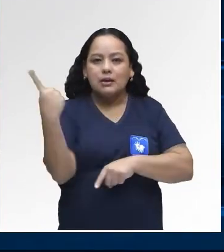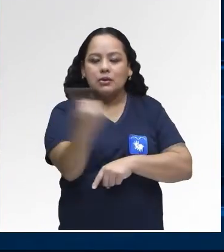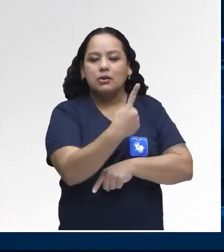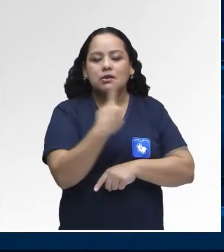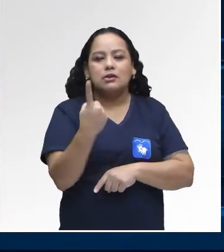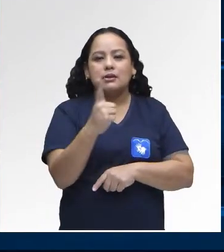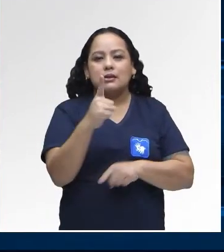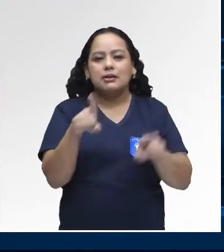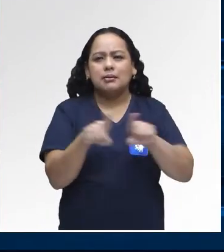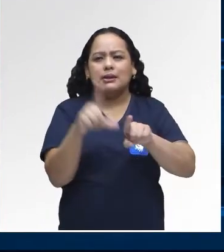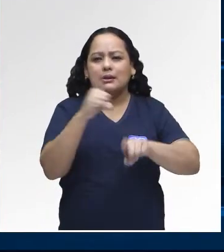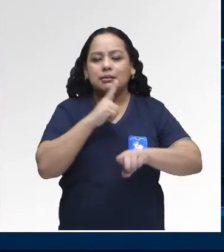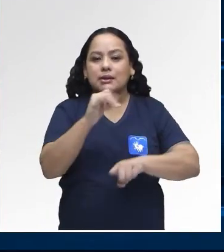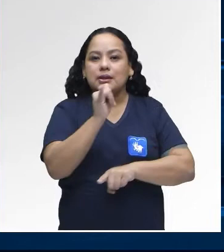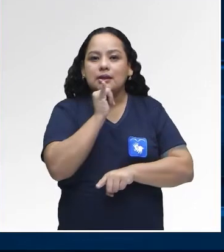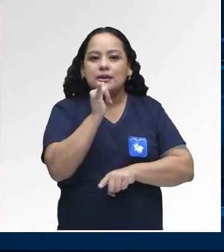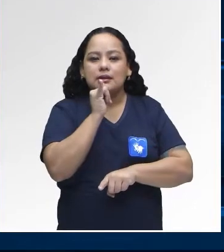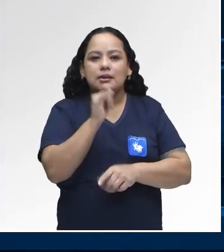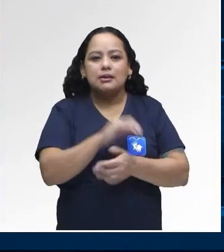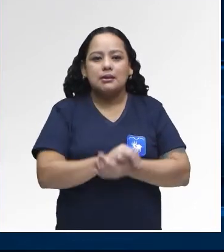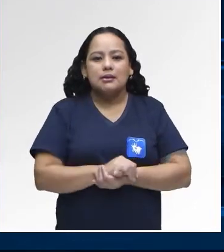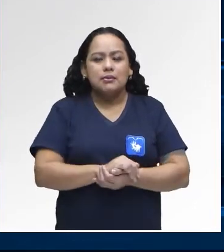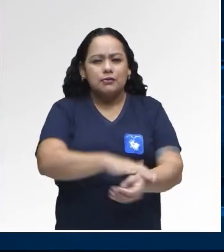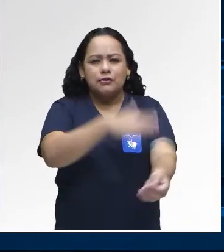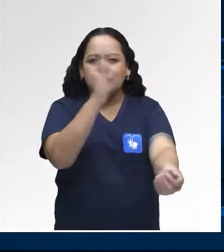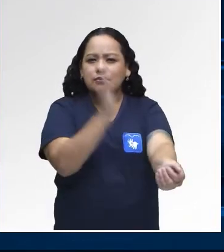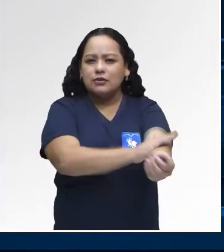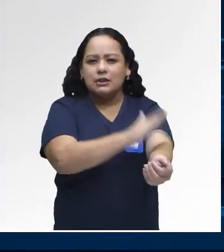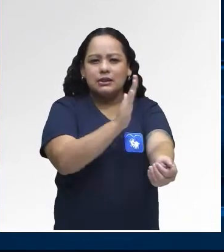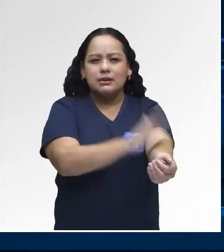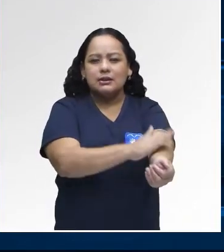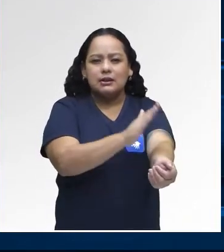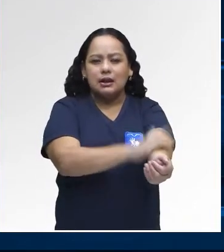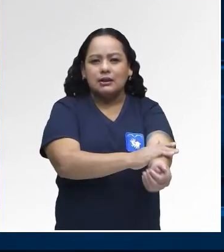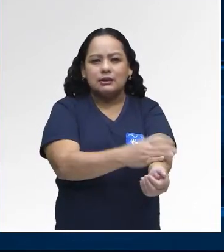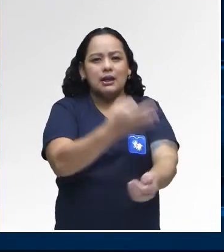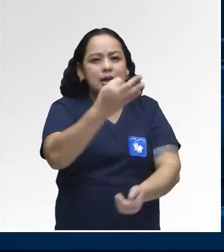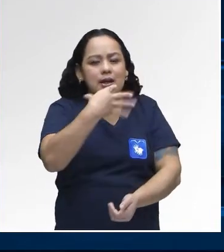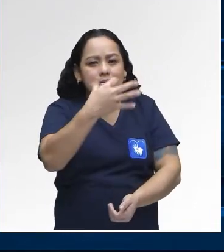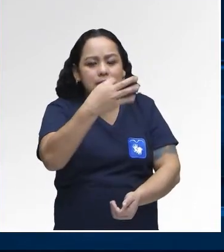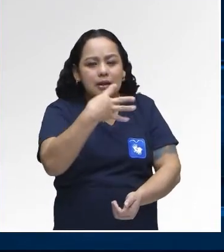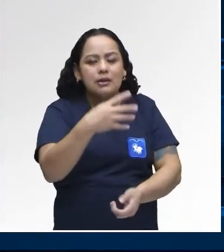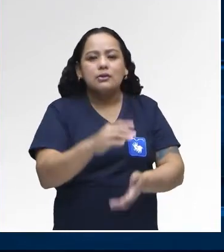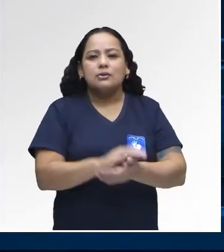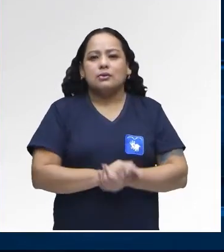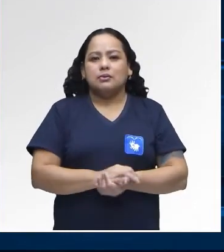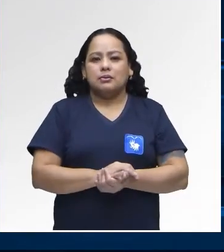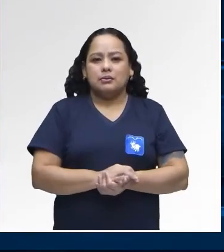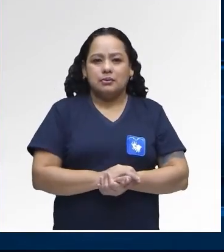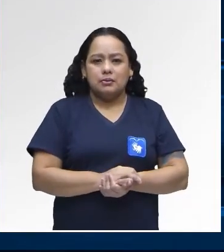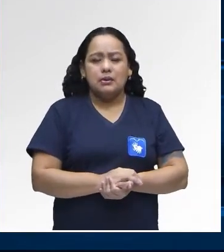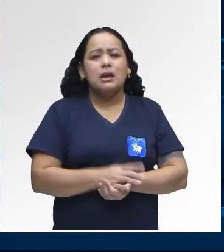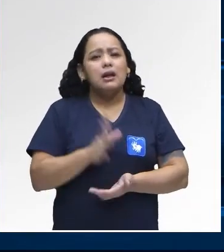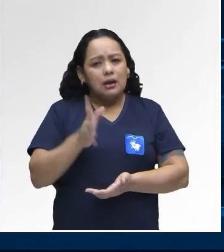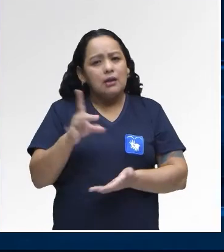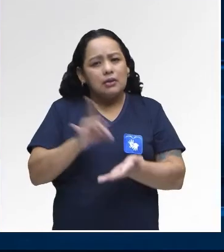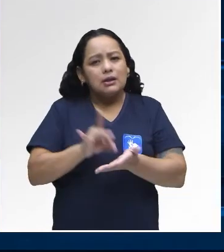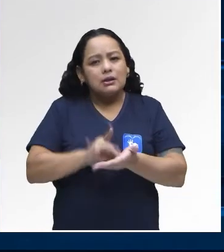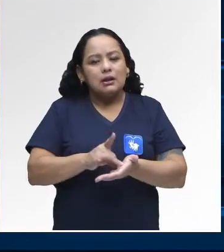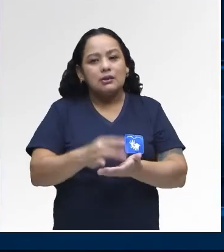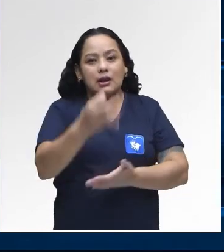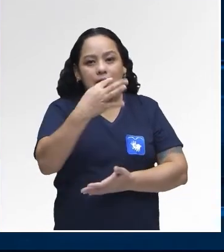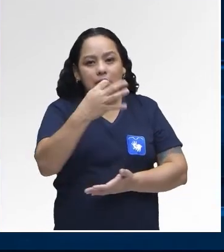exemplos de pessoas que acabam se viciando em remédios. Nesses remédios mesmo que a gente pode comprar